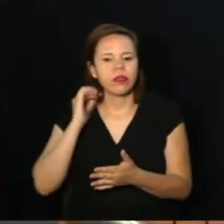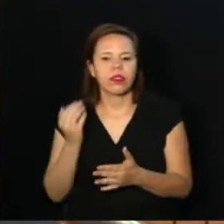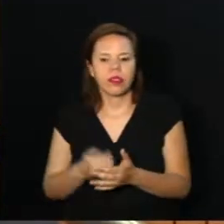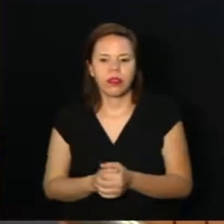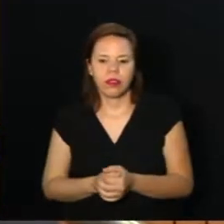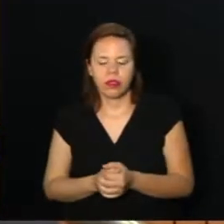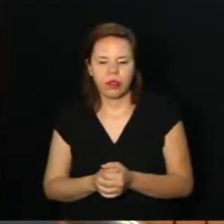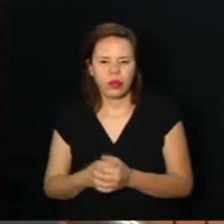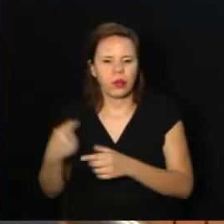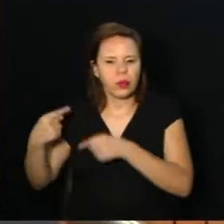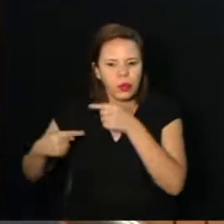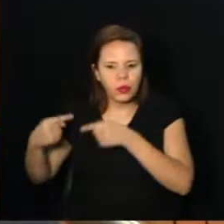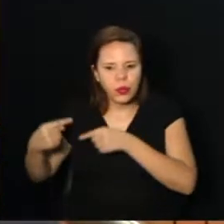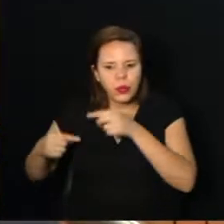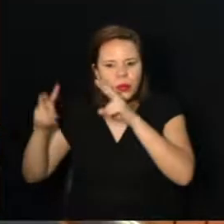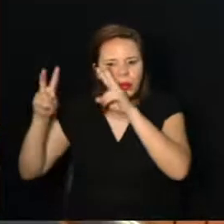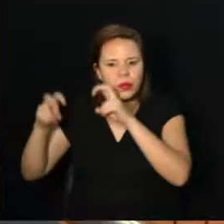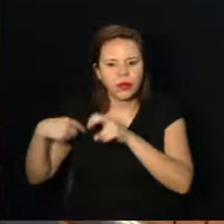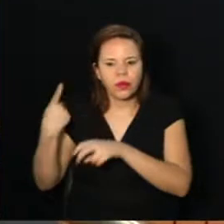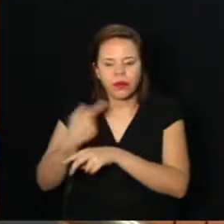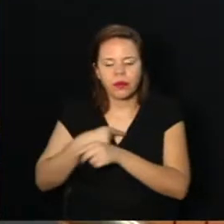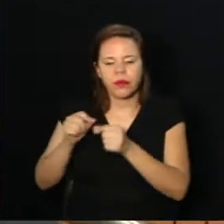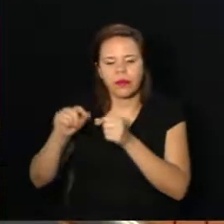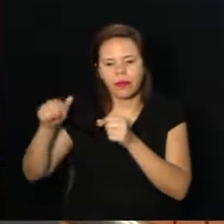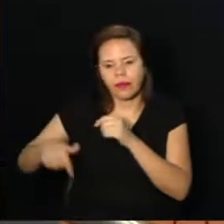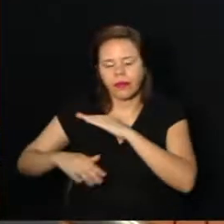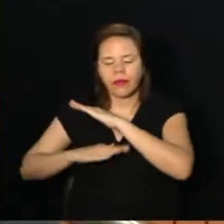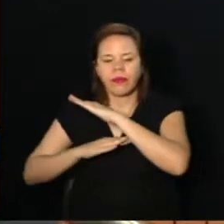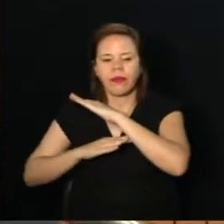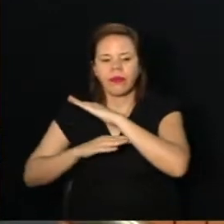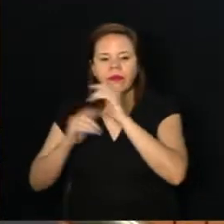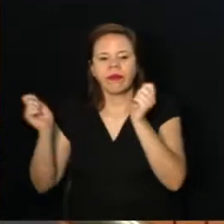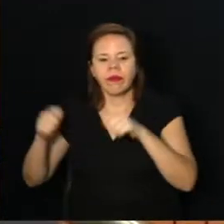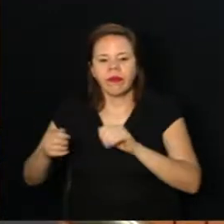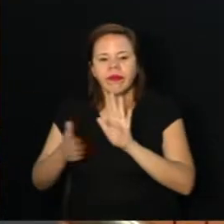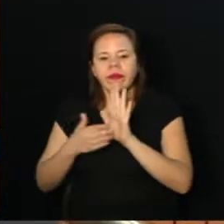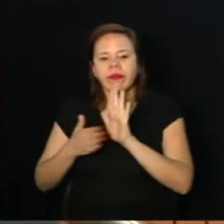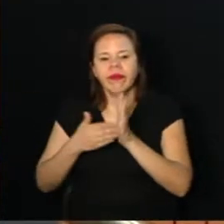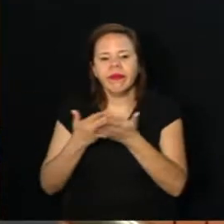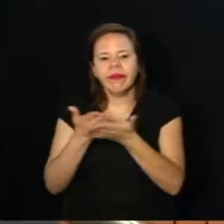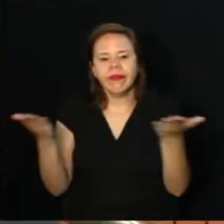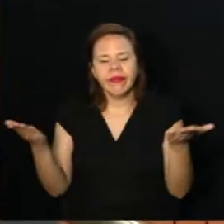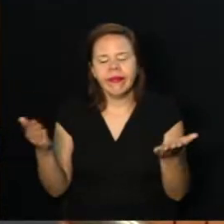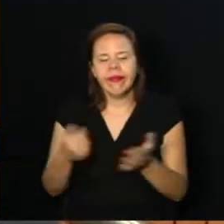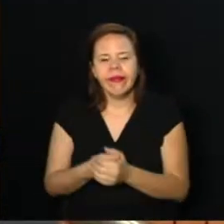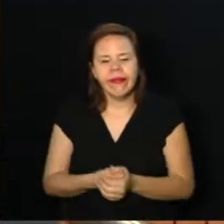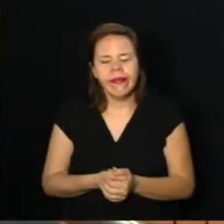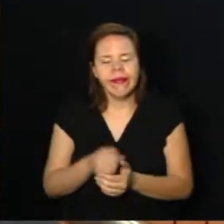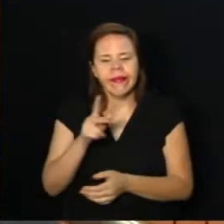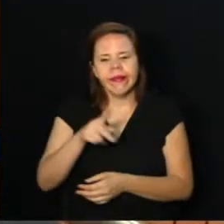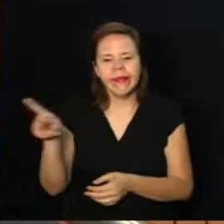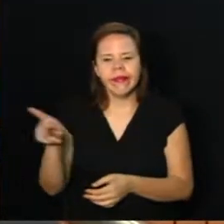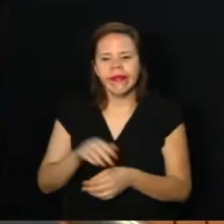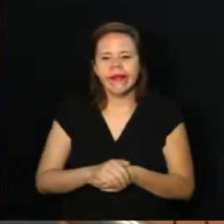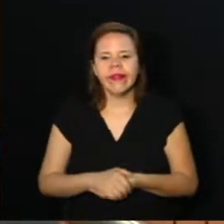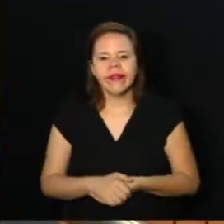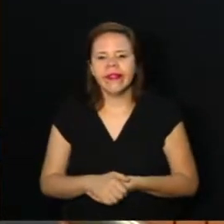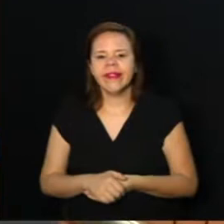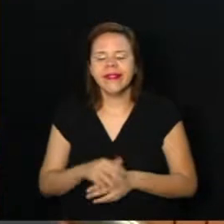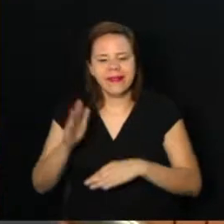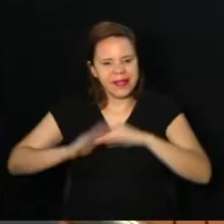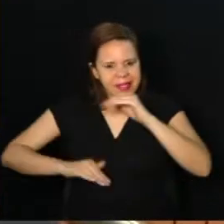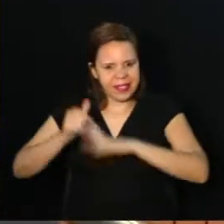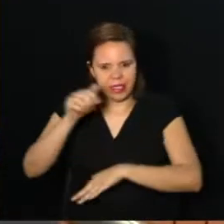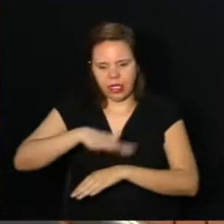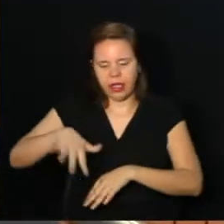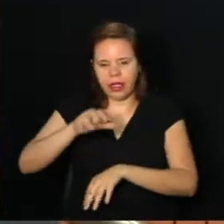grandes discussões, de grandes eventos que nós, aqui na Câmara, podemos proporcionar a vocês, professores e profissionais da